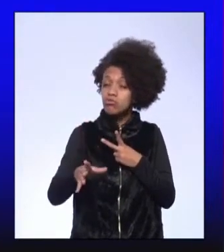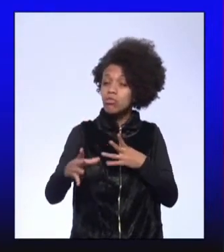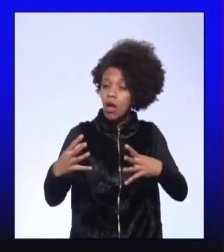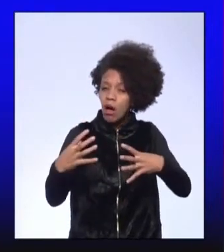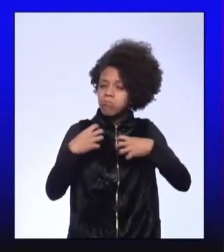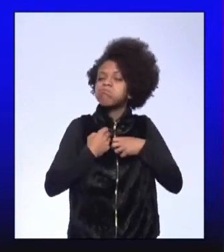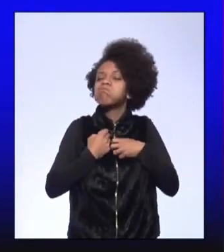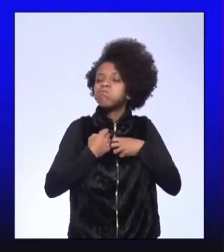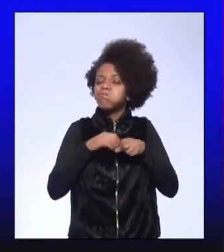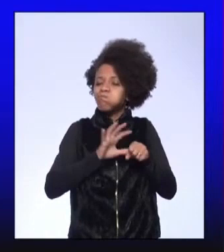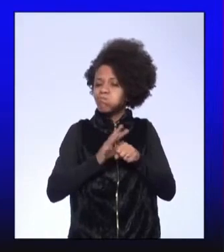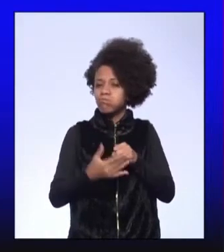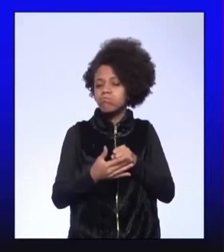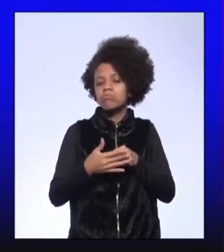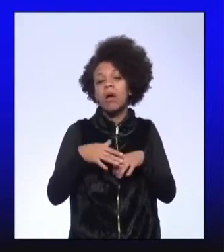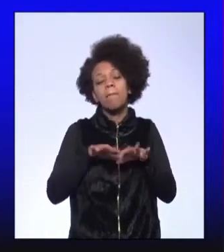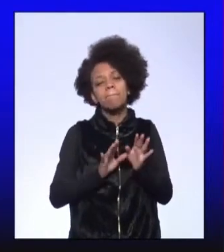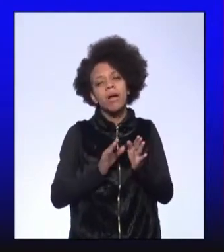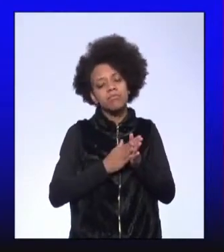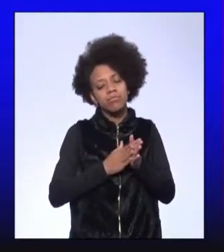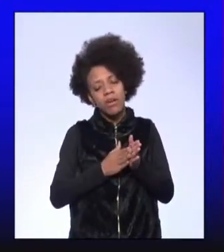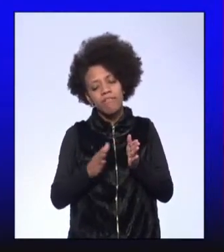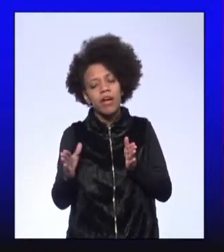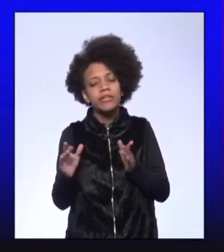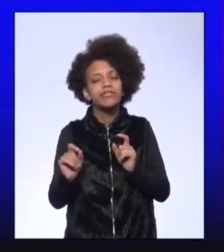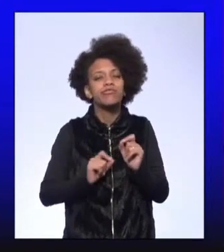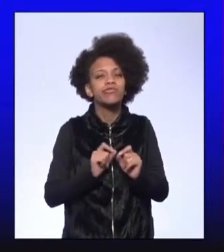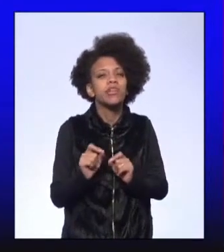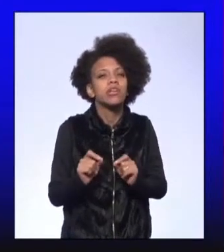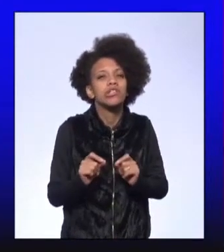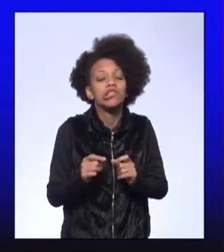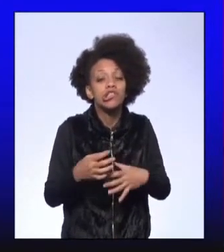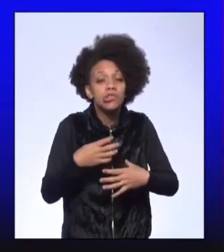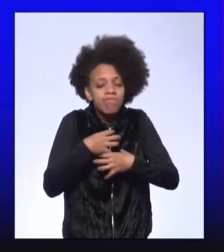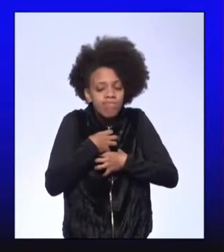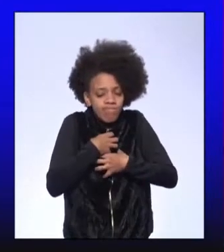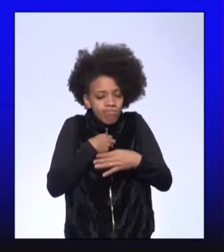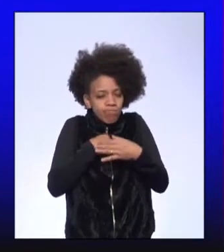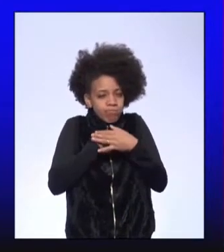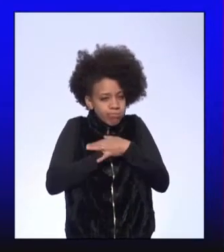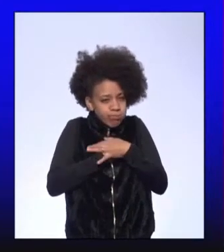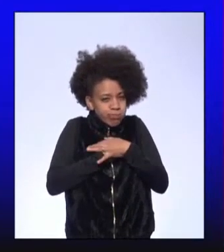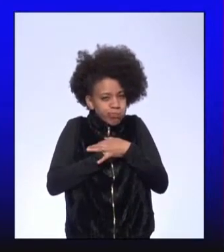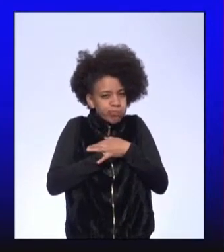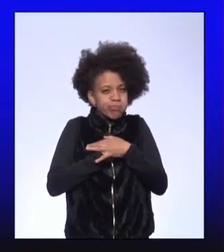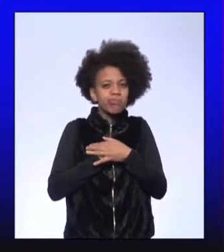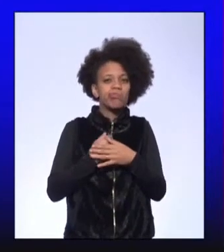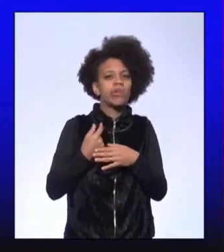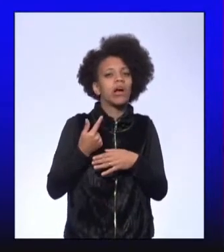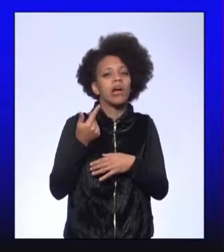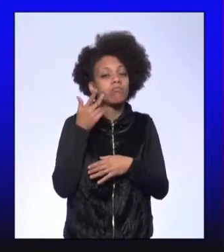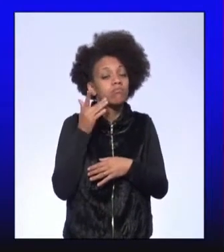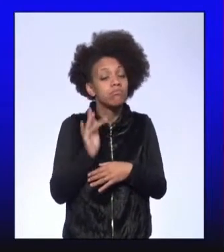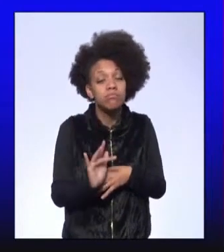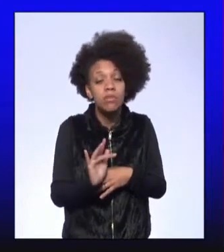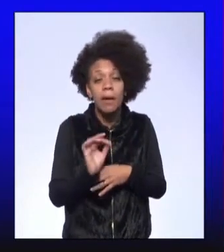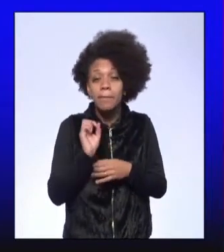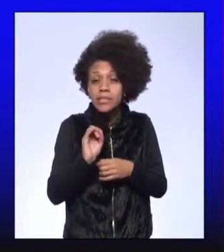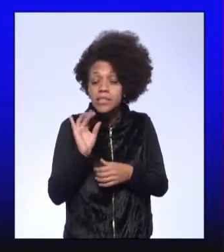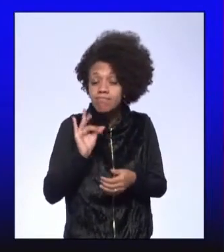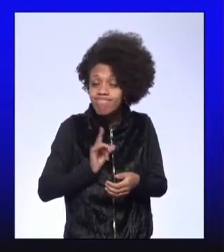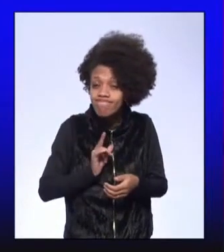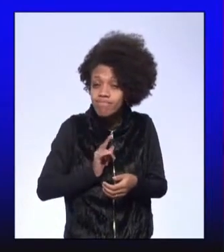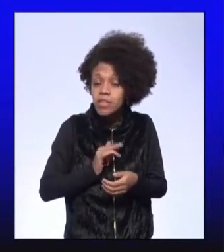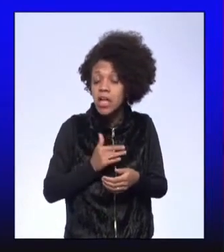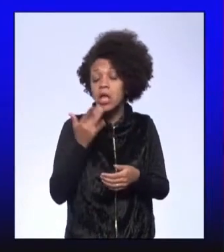contraiu o vírus, mas está naquela fase que a gente chama de incubação, que precede o início dos sintomas, portanto ele